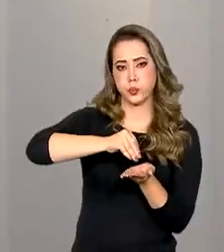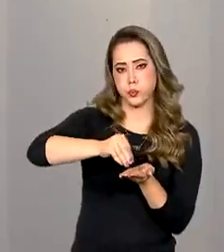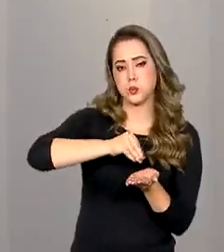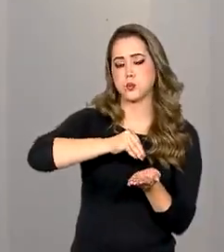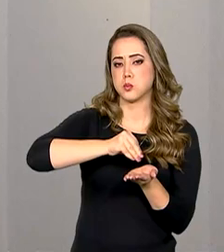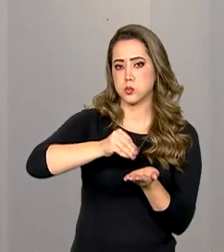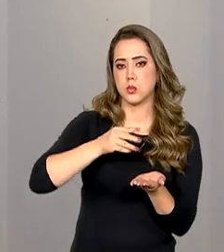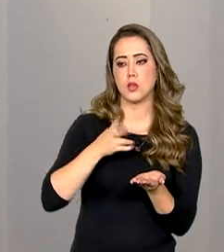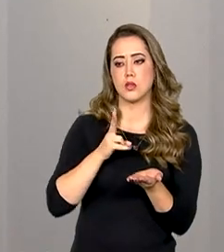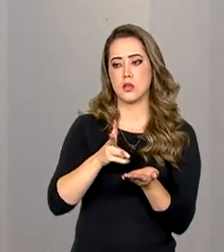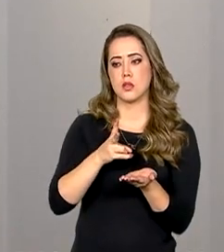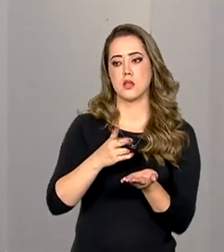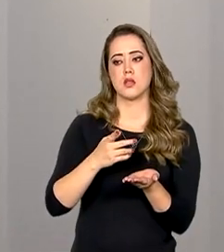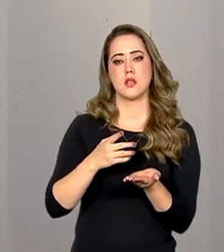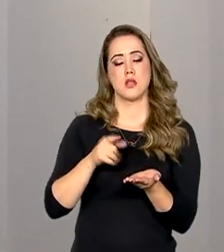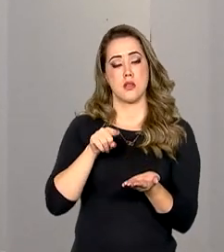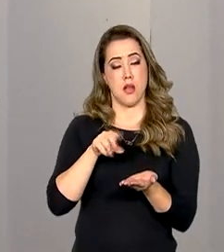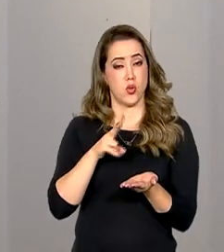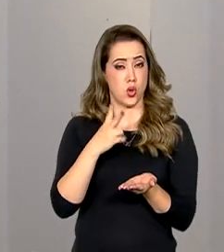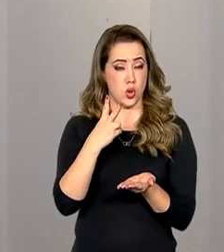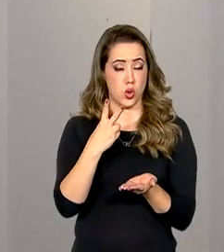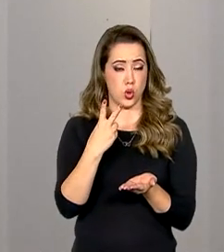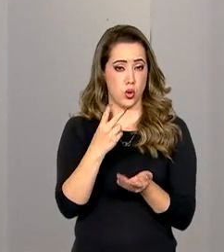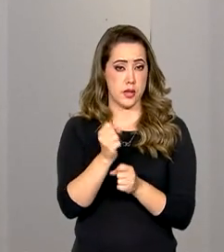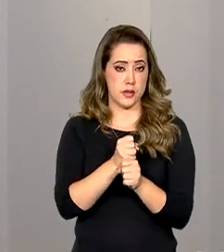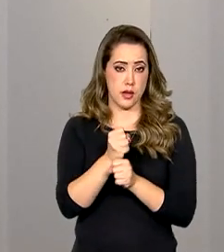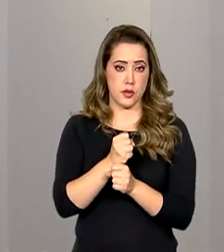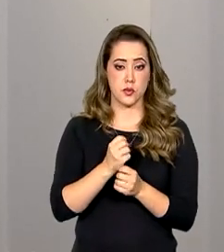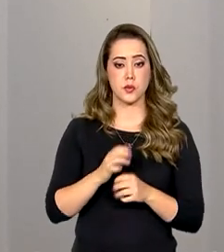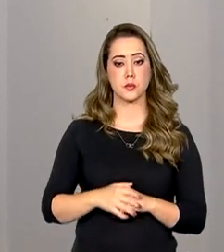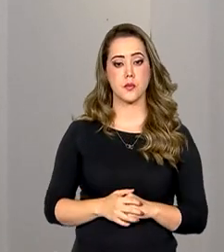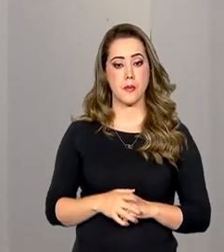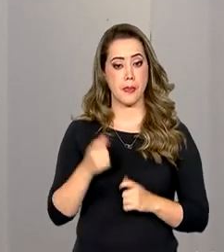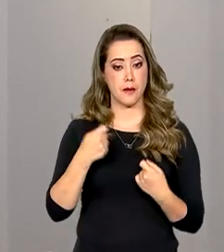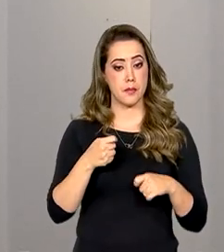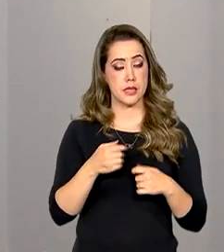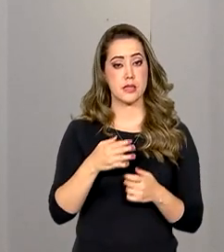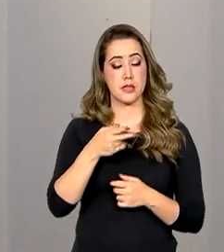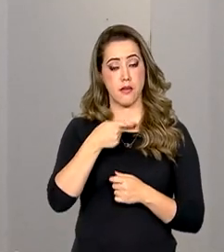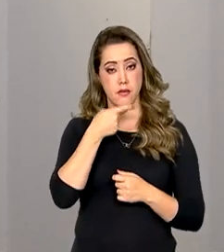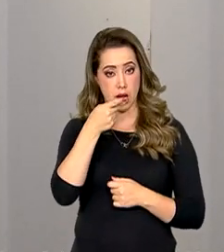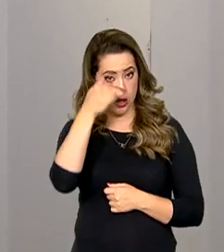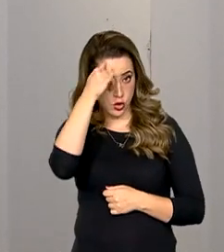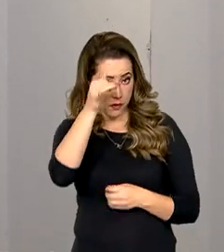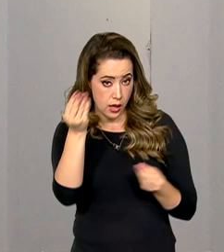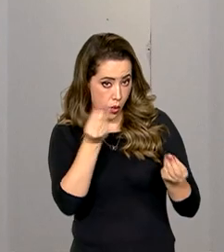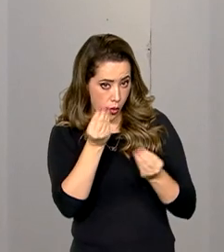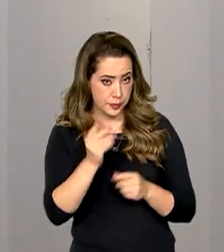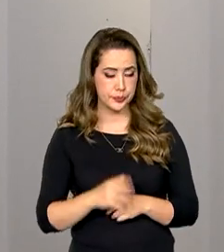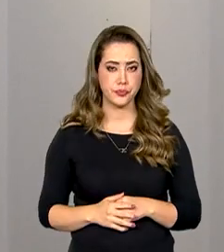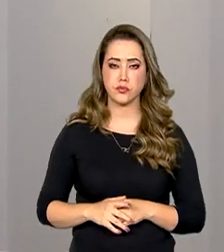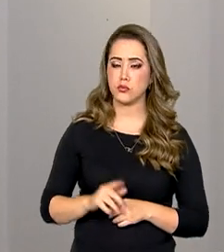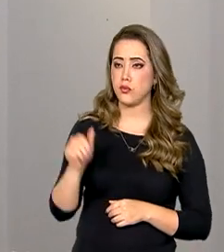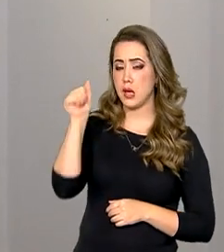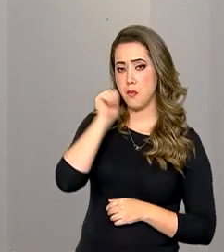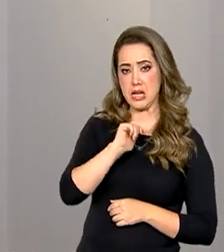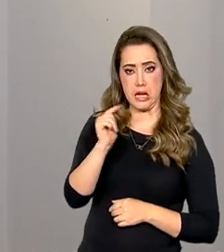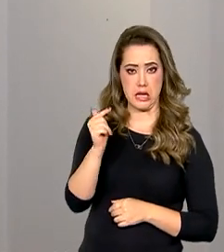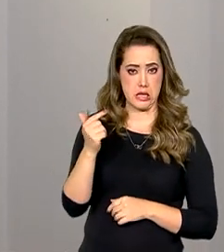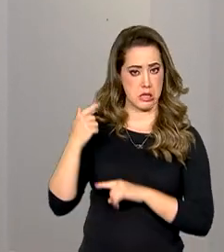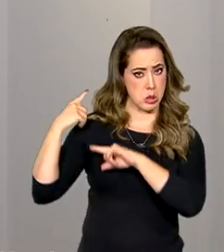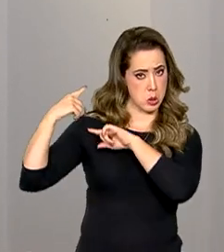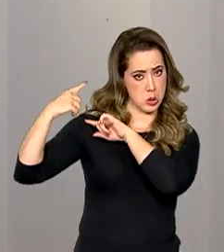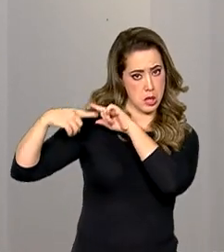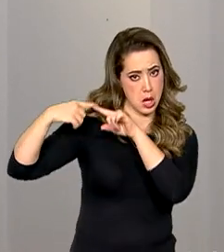importante falar de prevenção de dois tipos de mulheres, né? As mulheres que não têm histórico nenhum na família e não